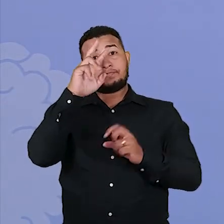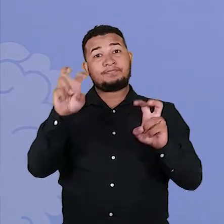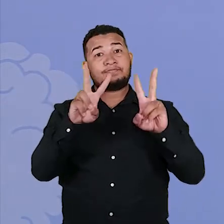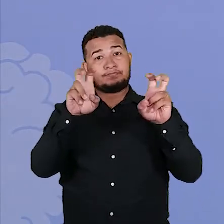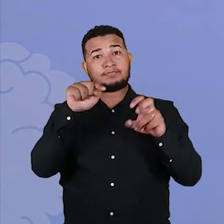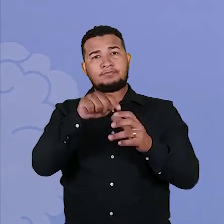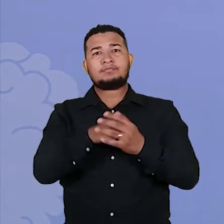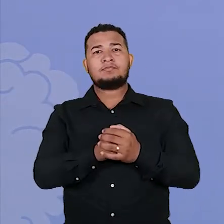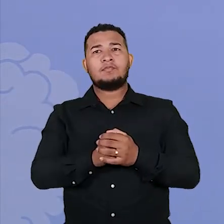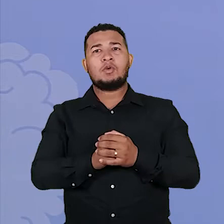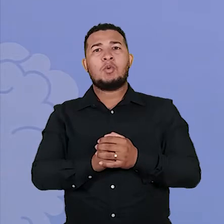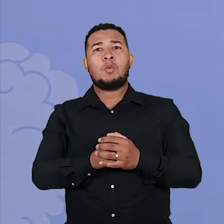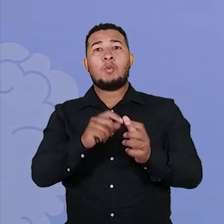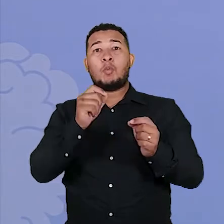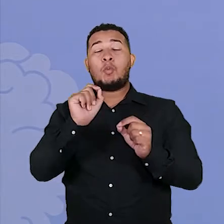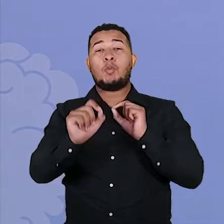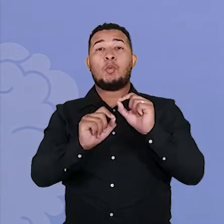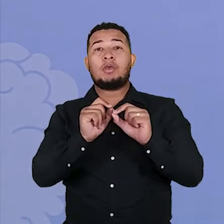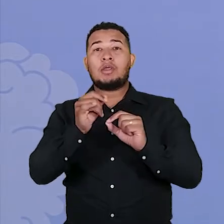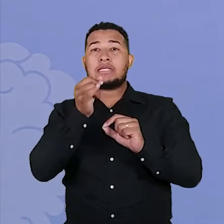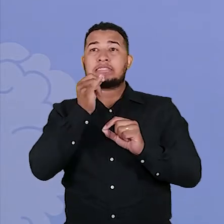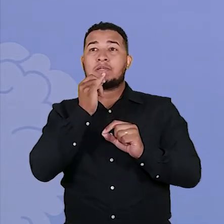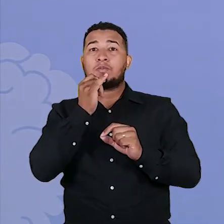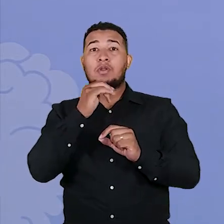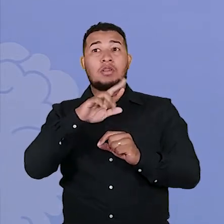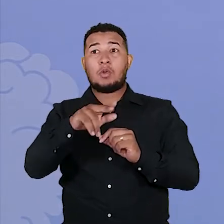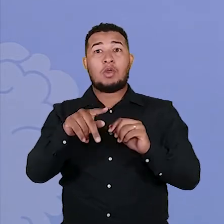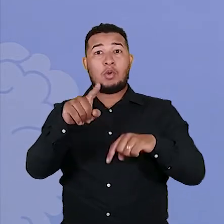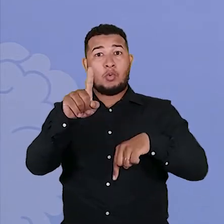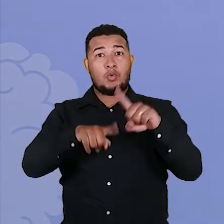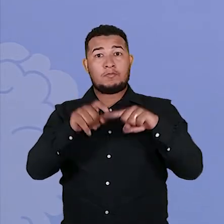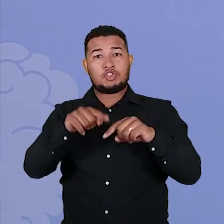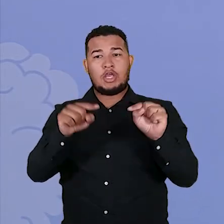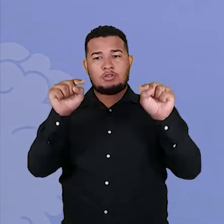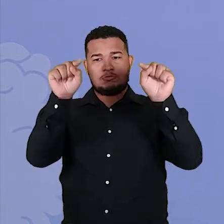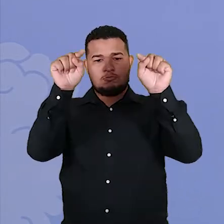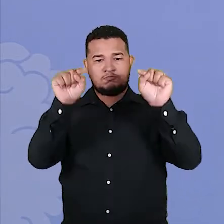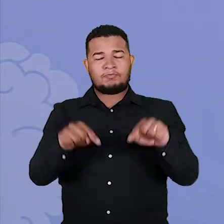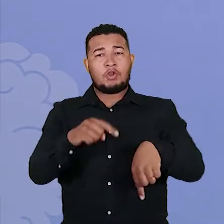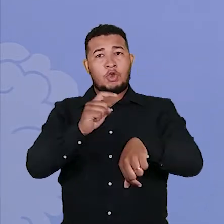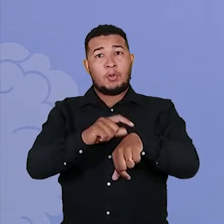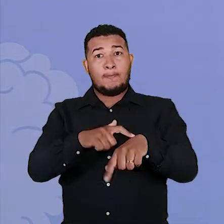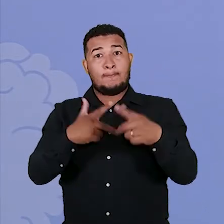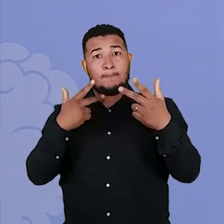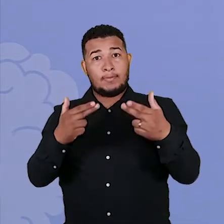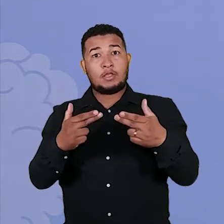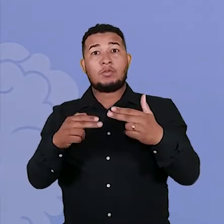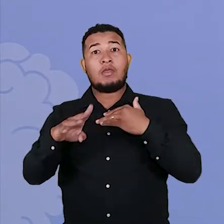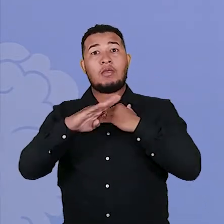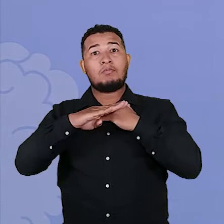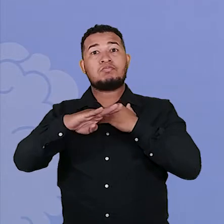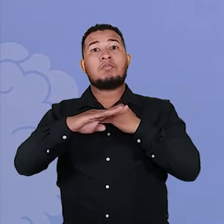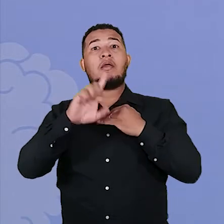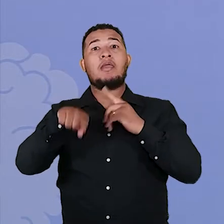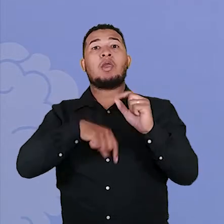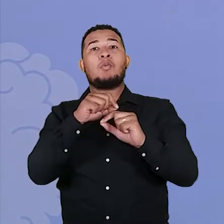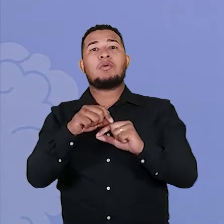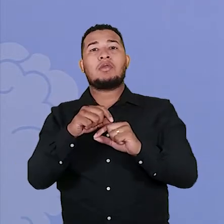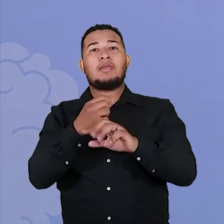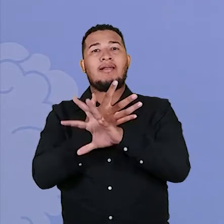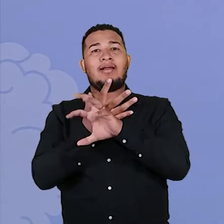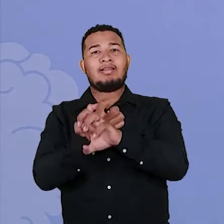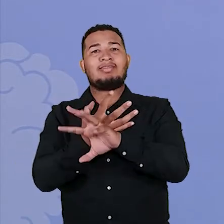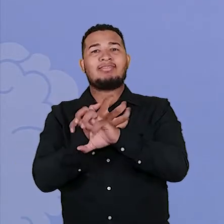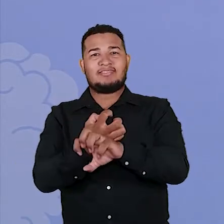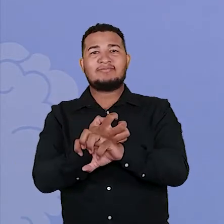recapitular isso, tá? O que não faz os objetos chegarem ao mesmo tempo no chão é o atrito